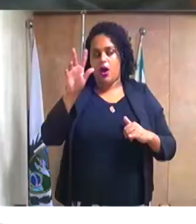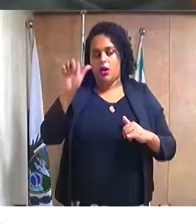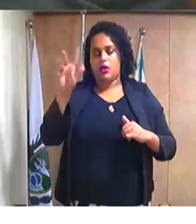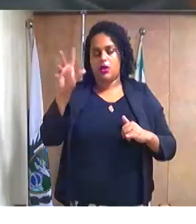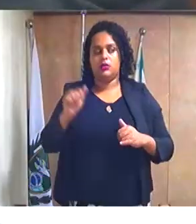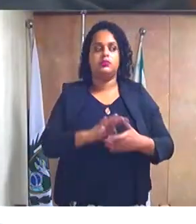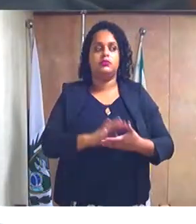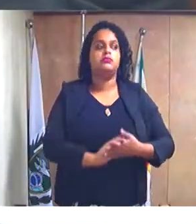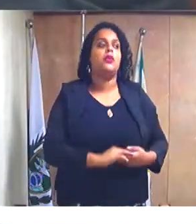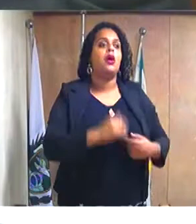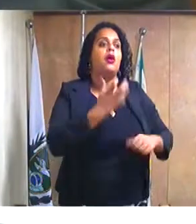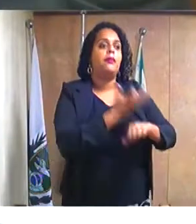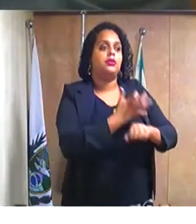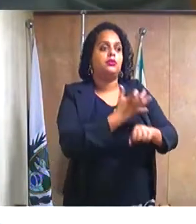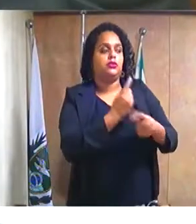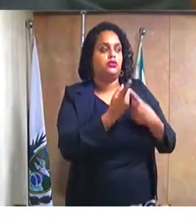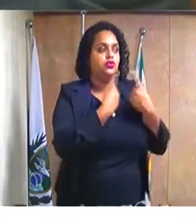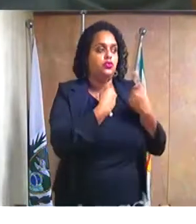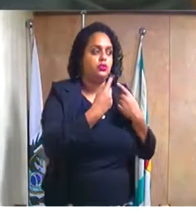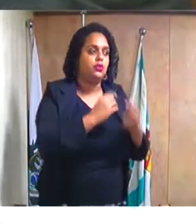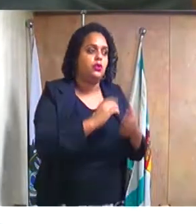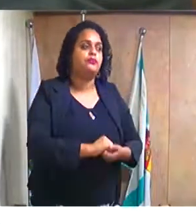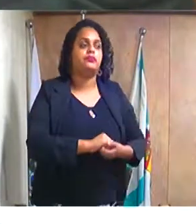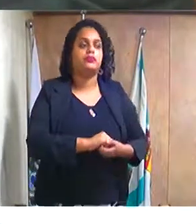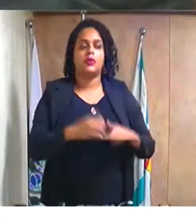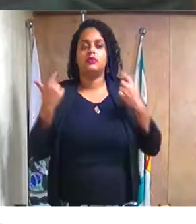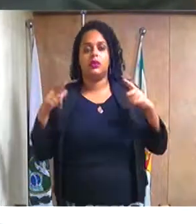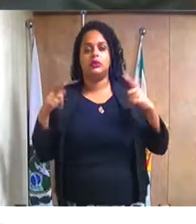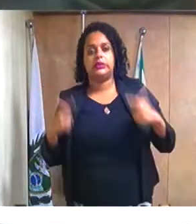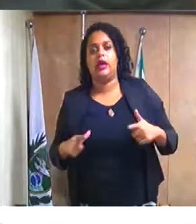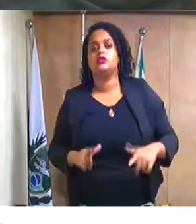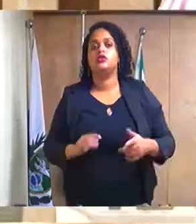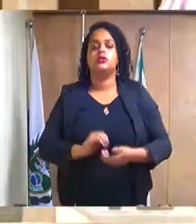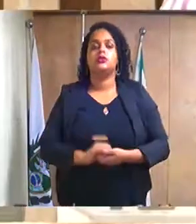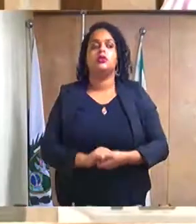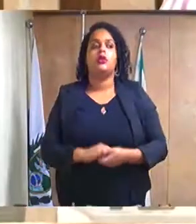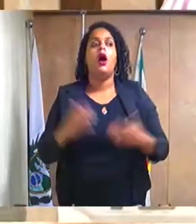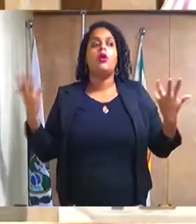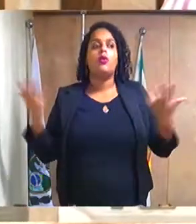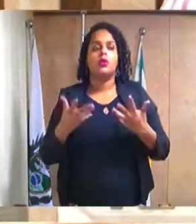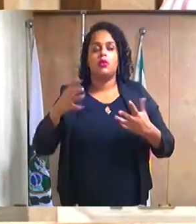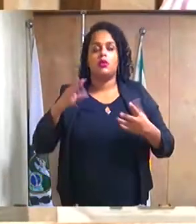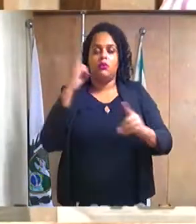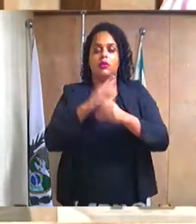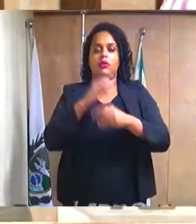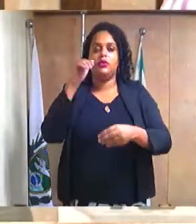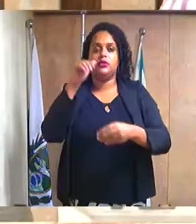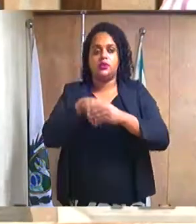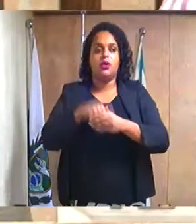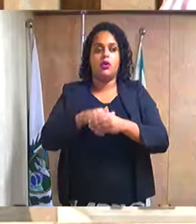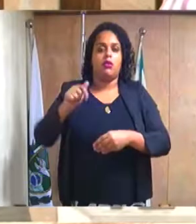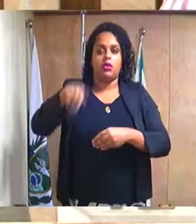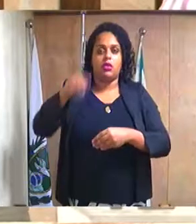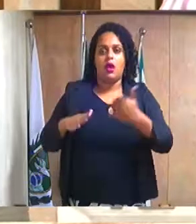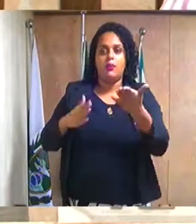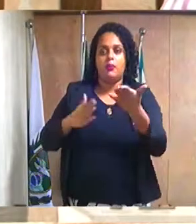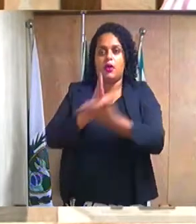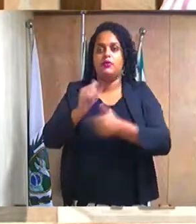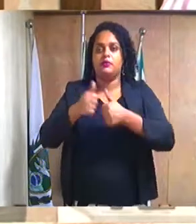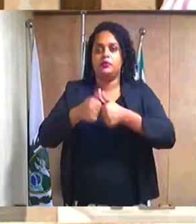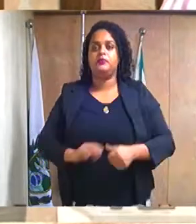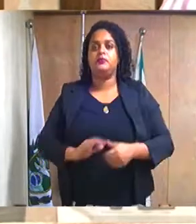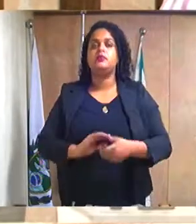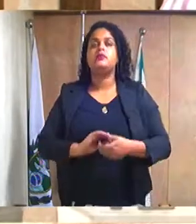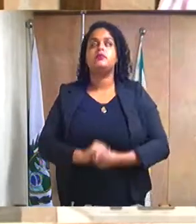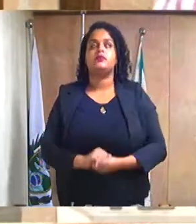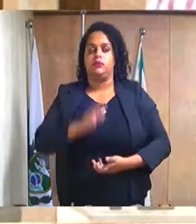matéria encontra-se em discussão. Não havendo quem queira discutir a matéria, a matéria encontra-se em votação. Vereadores que aprovam, permaneçam como estão.